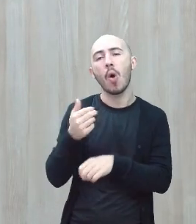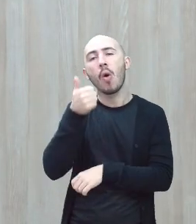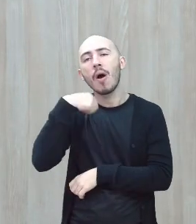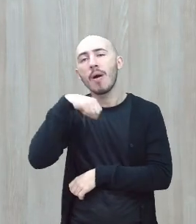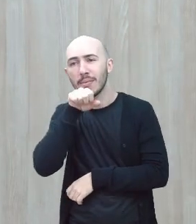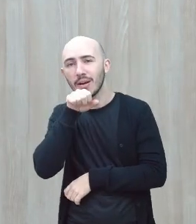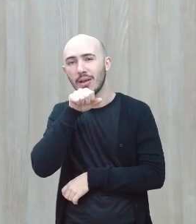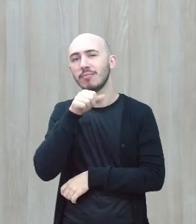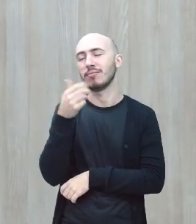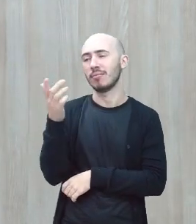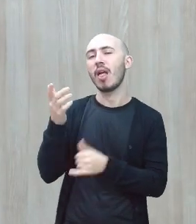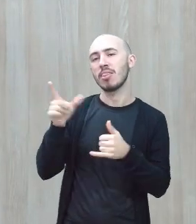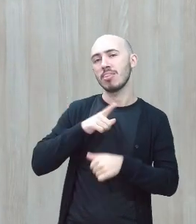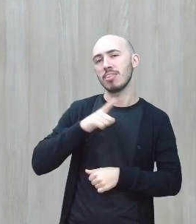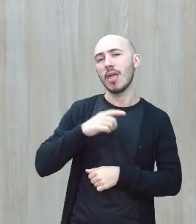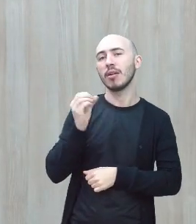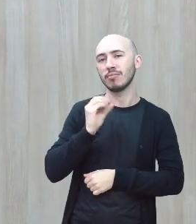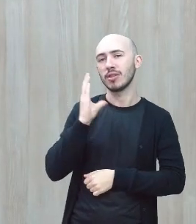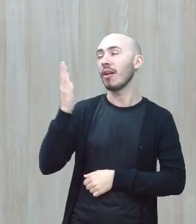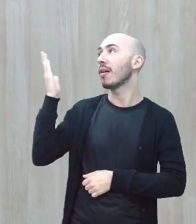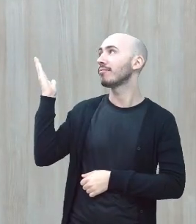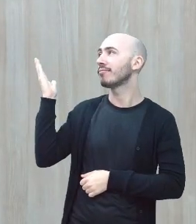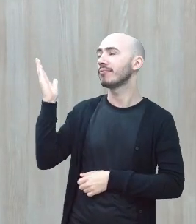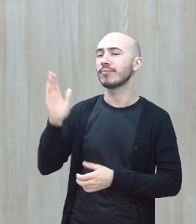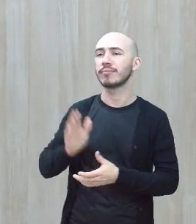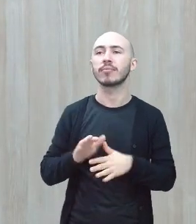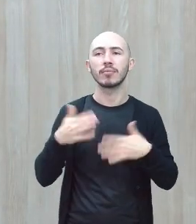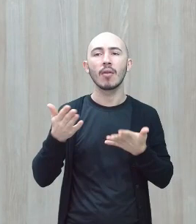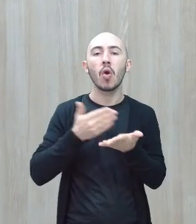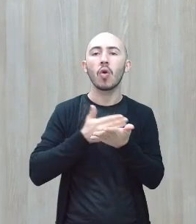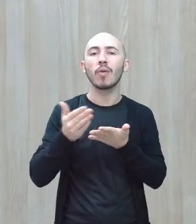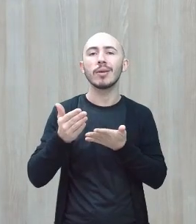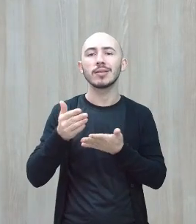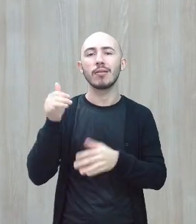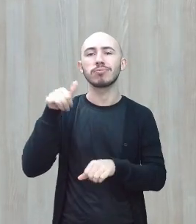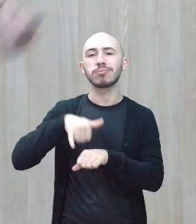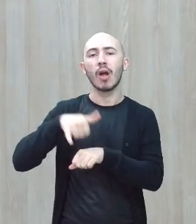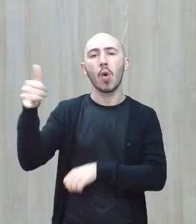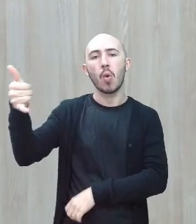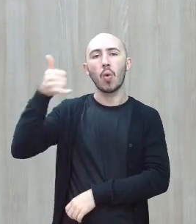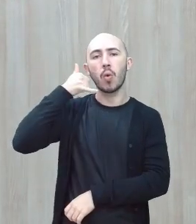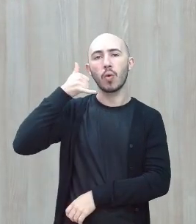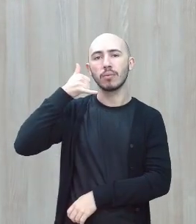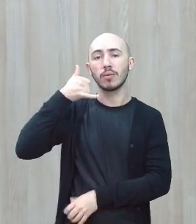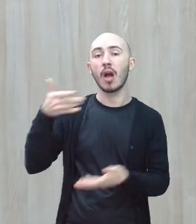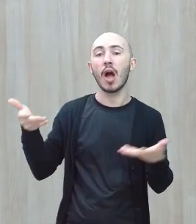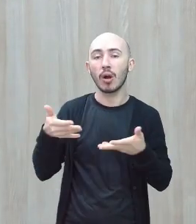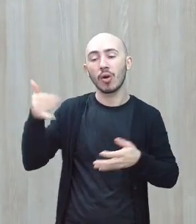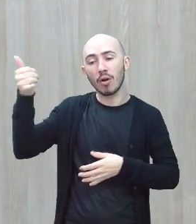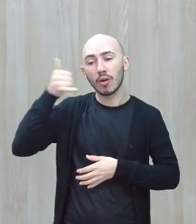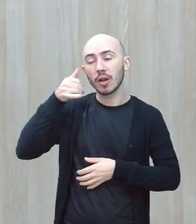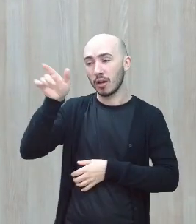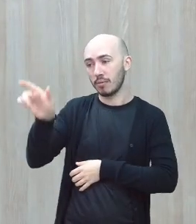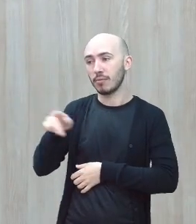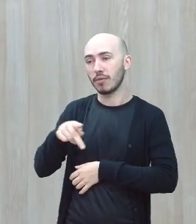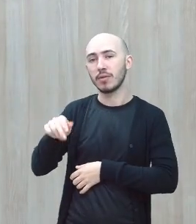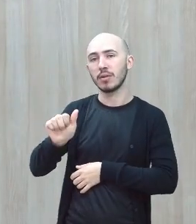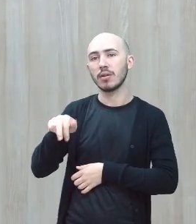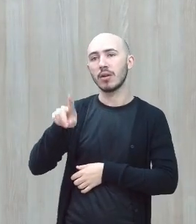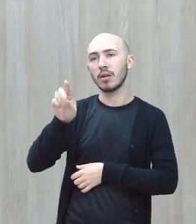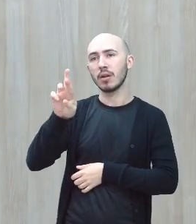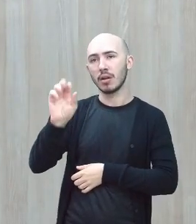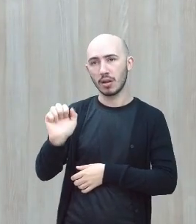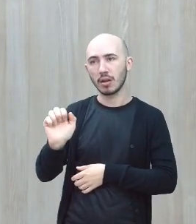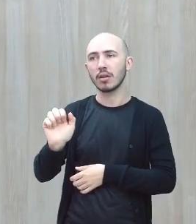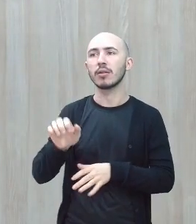ainda, por aí perdido. E daí a gente começa a ligar, tá bom? Digamos que eu vou fazer uma ligação para o professor André Riceliano,